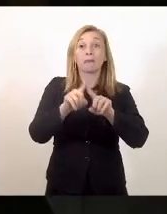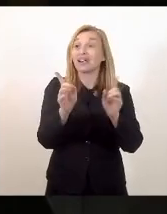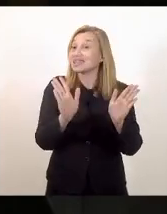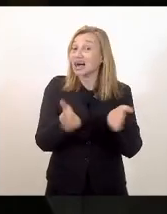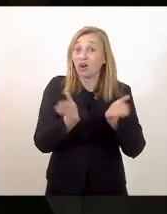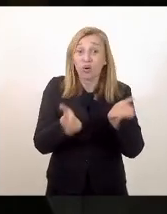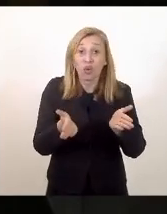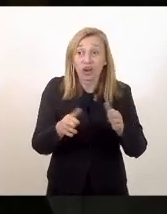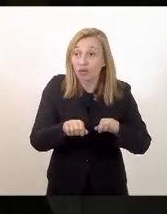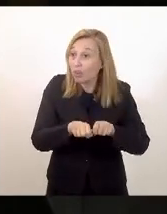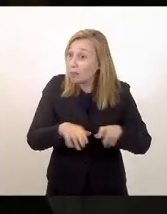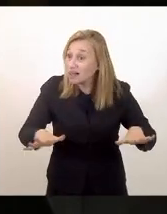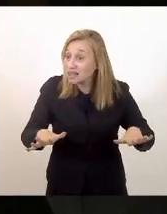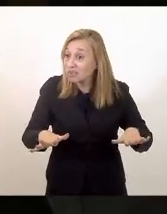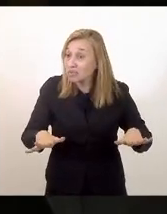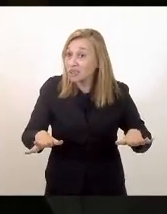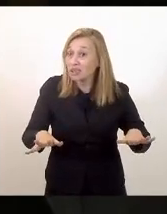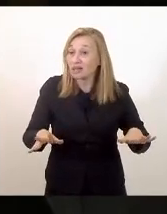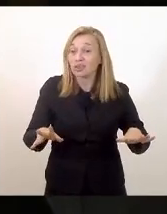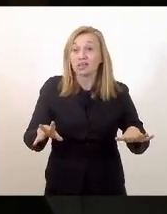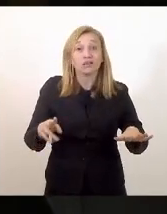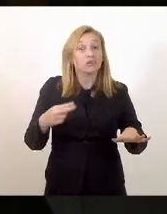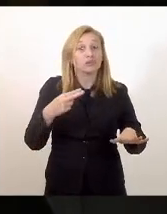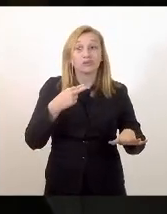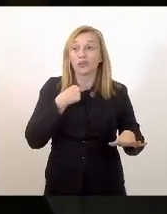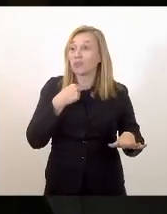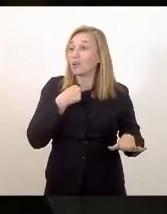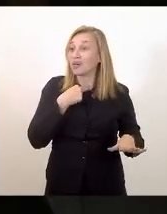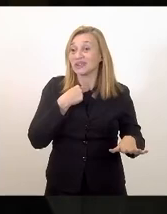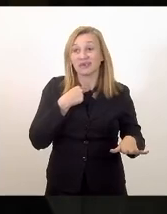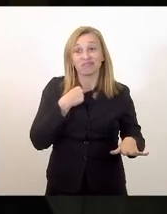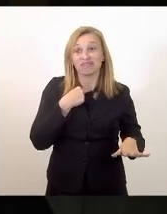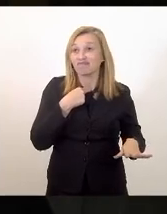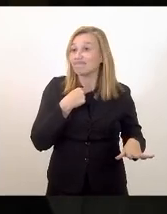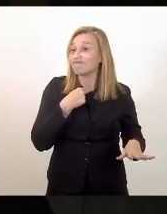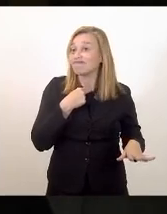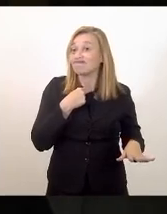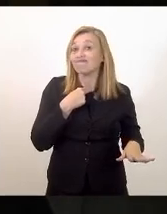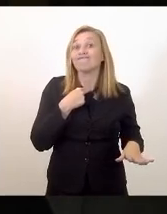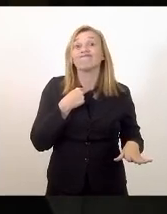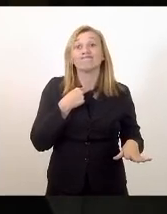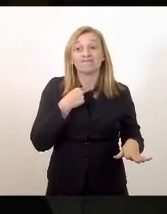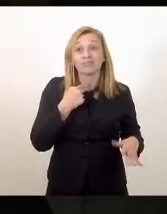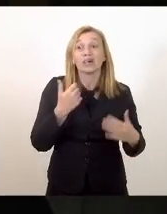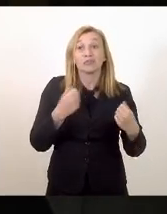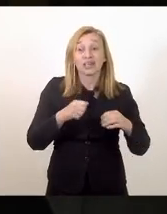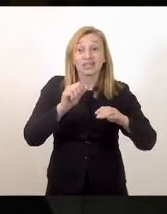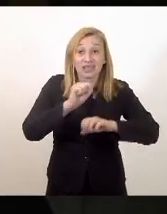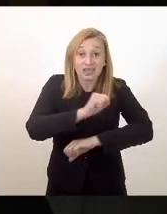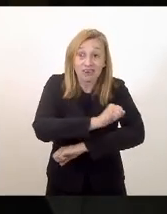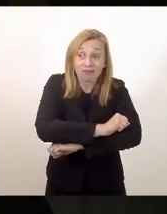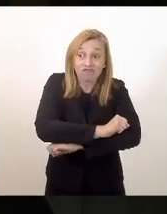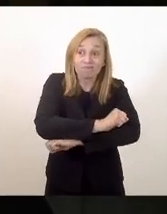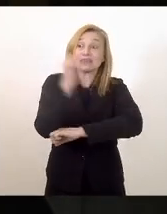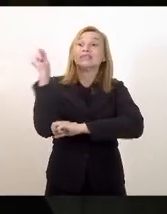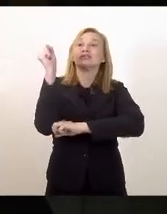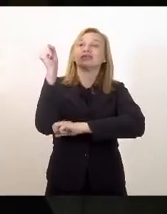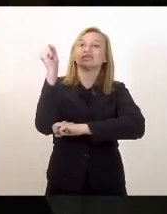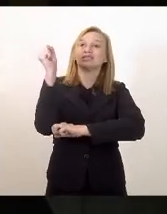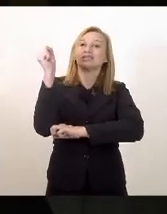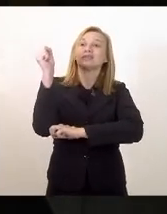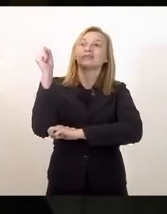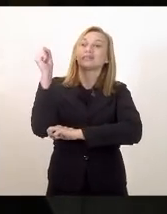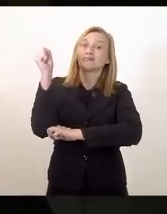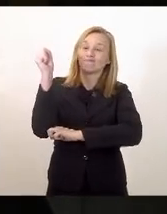com a pandemia, essa solução não é mais suficiente. Em alguns casos, tem que desfazer o que foi